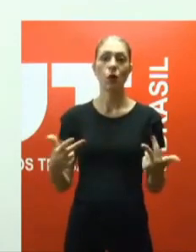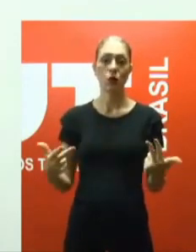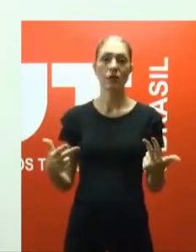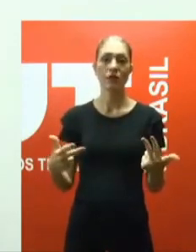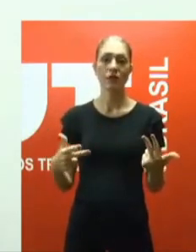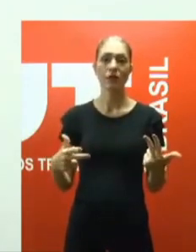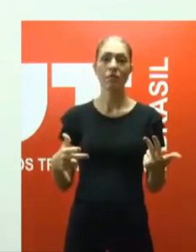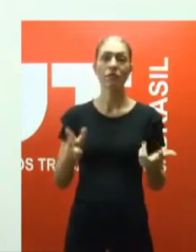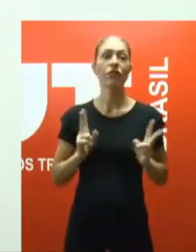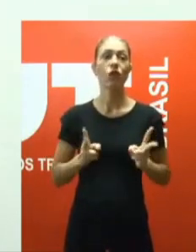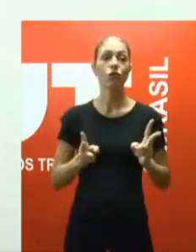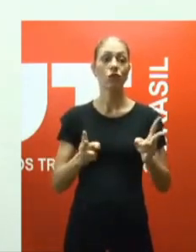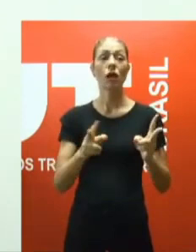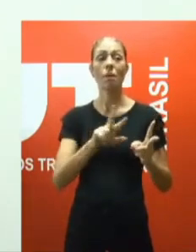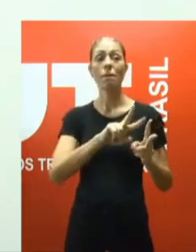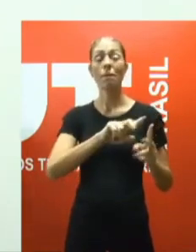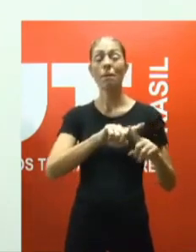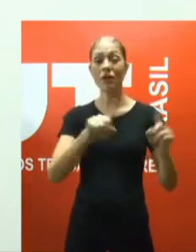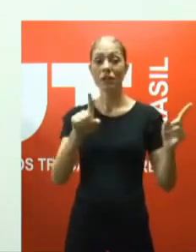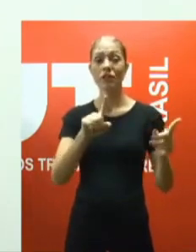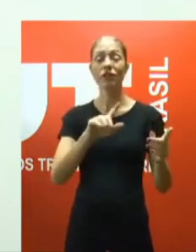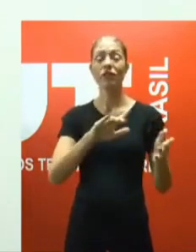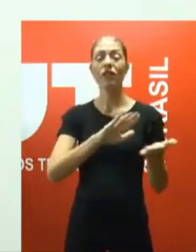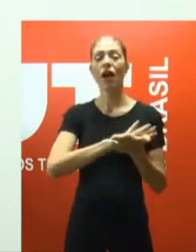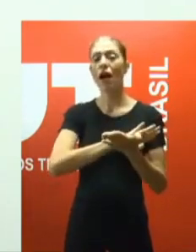acabar assim que terminar as eleições.